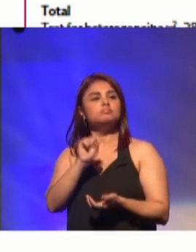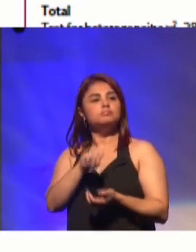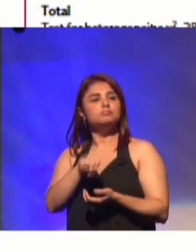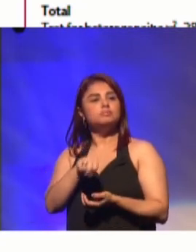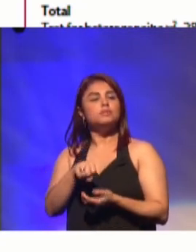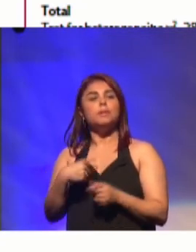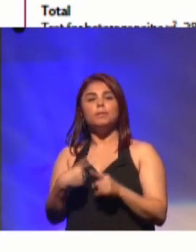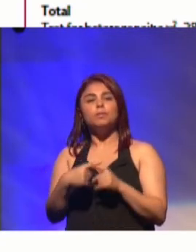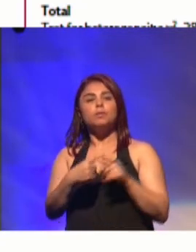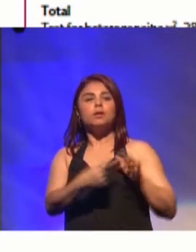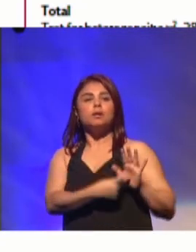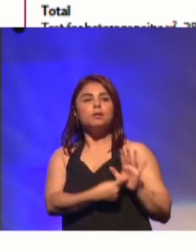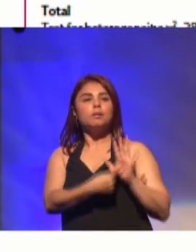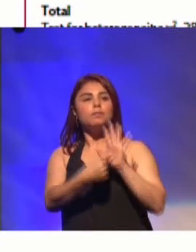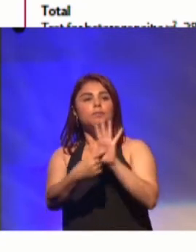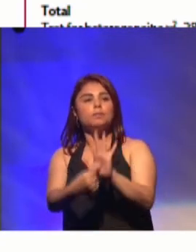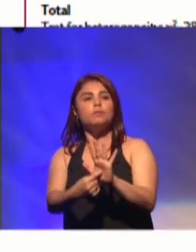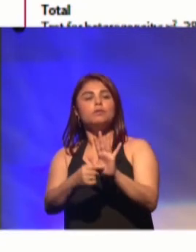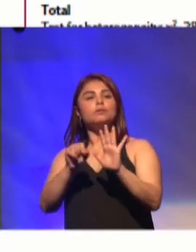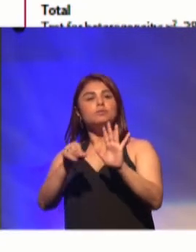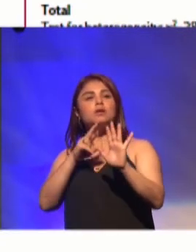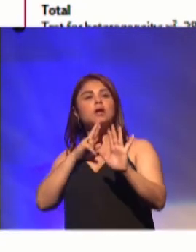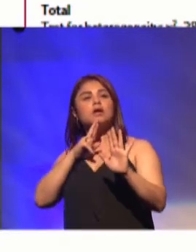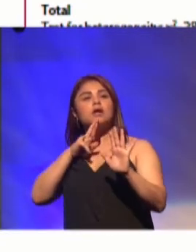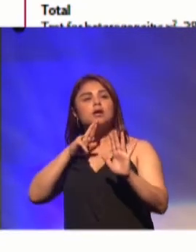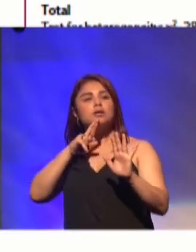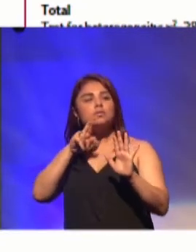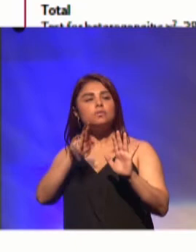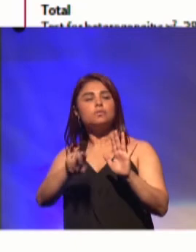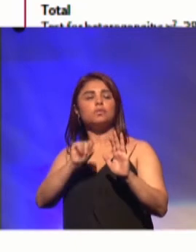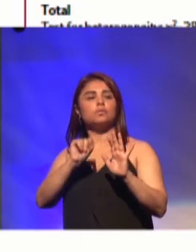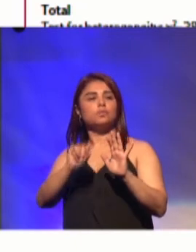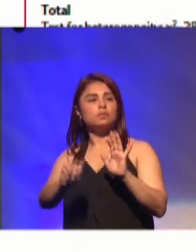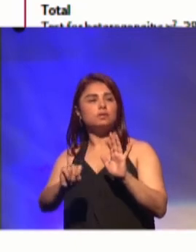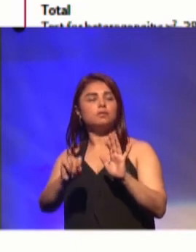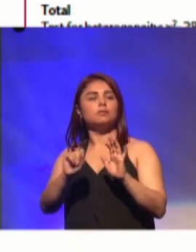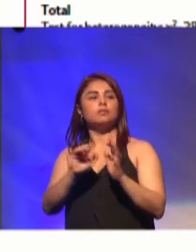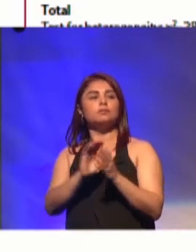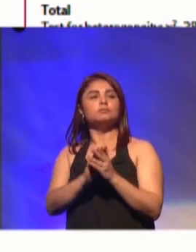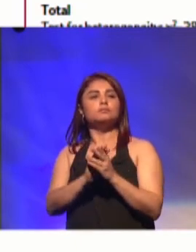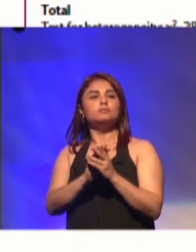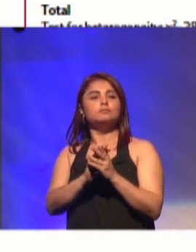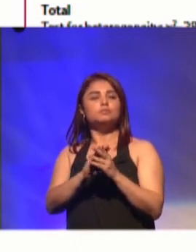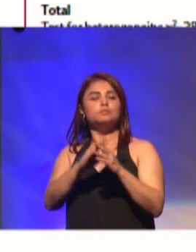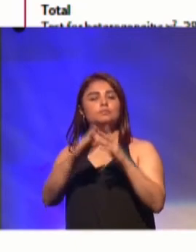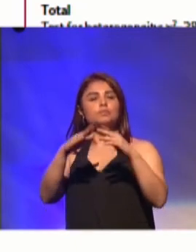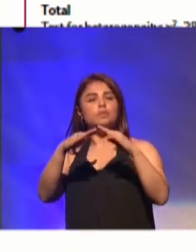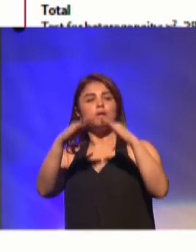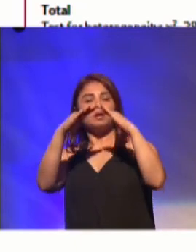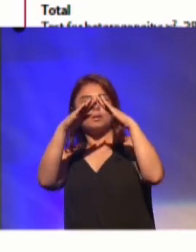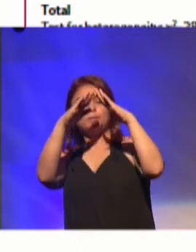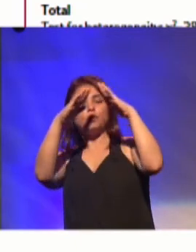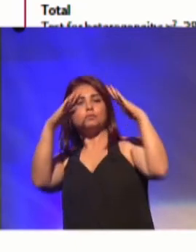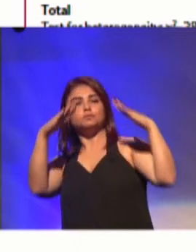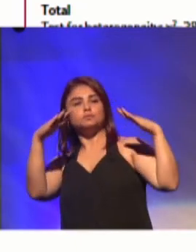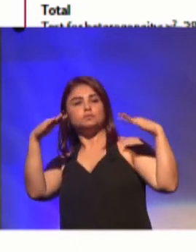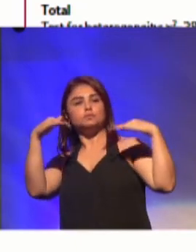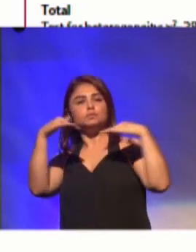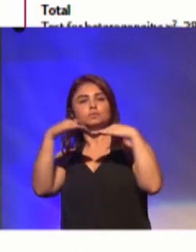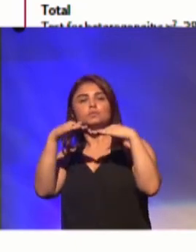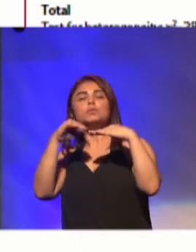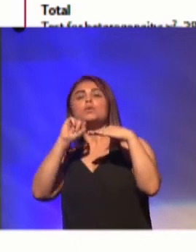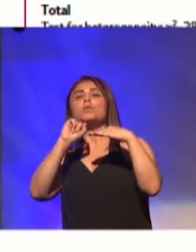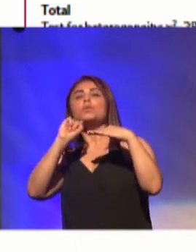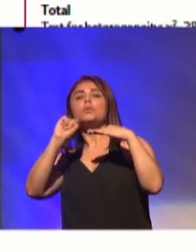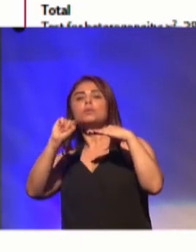Aqui mostra, então, exatamente esse resultado aqui, mostrando o prismazinho à direita